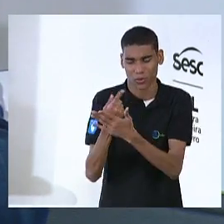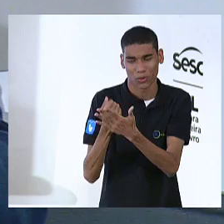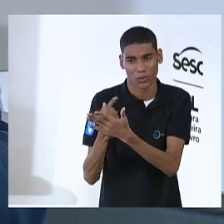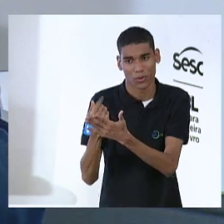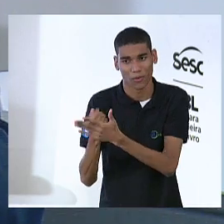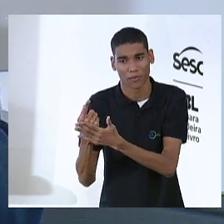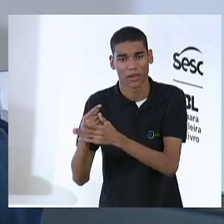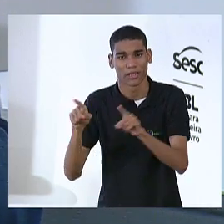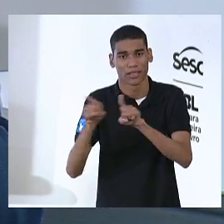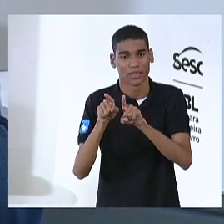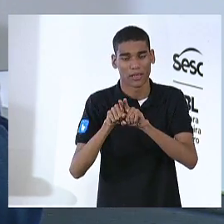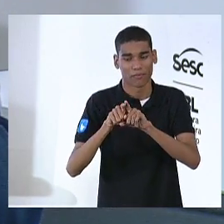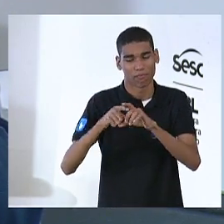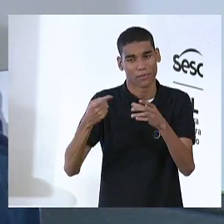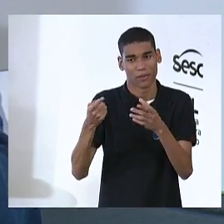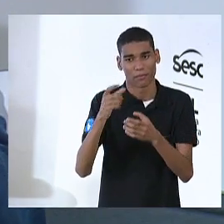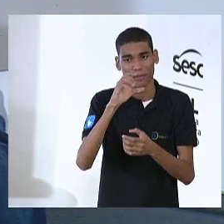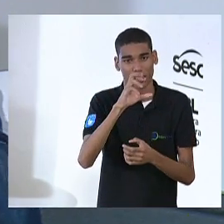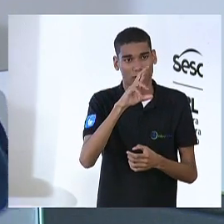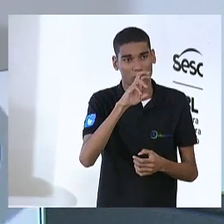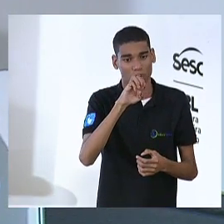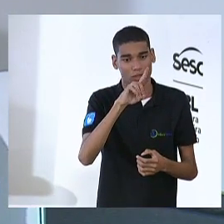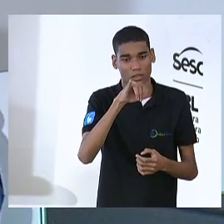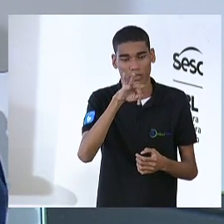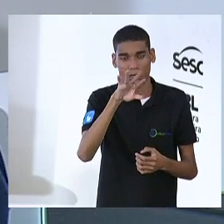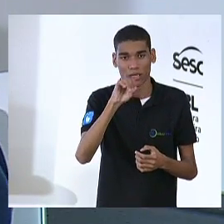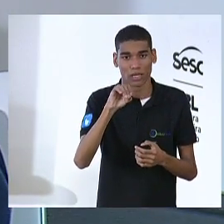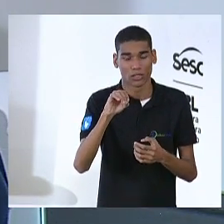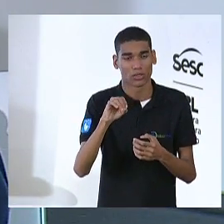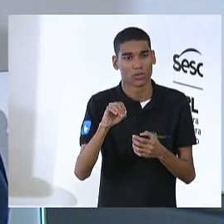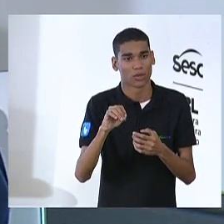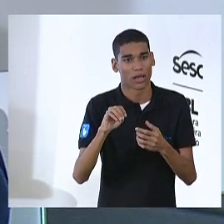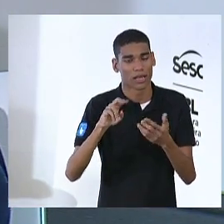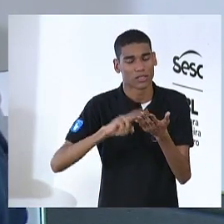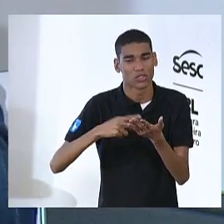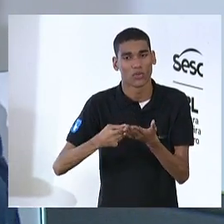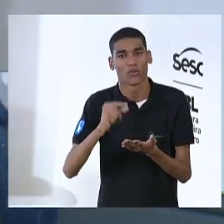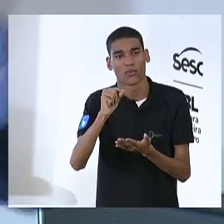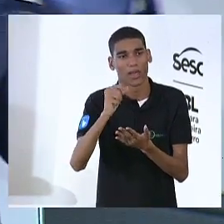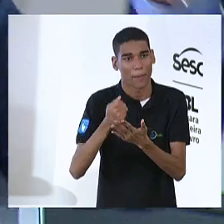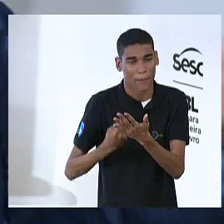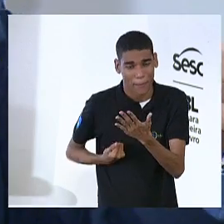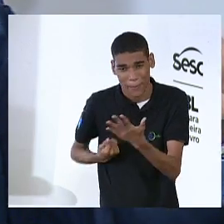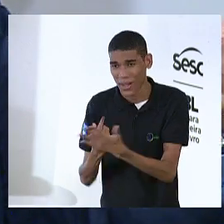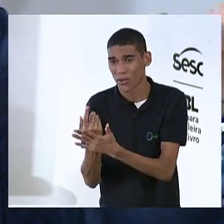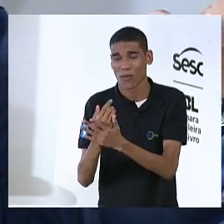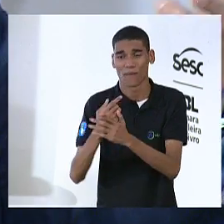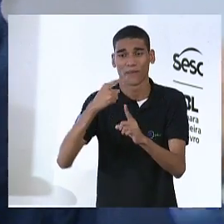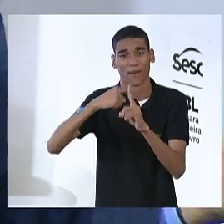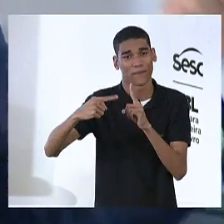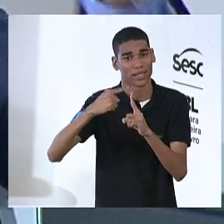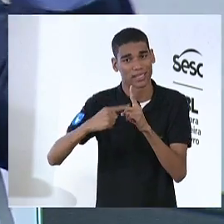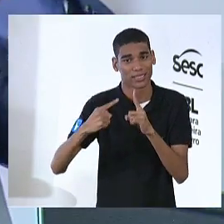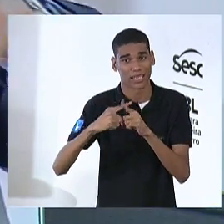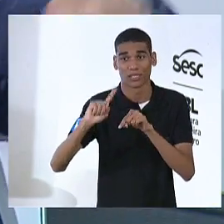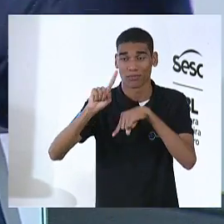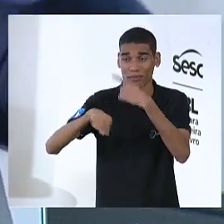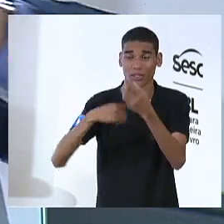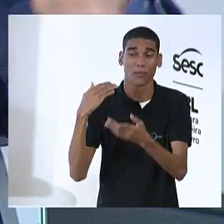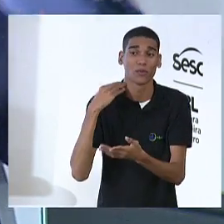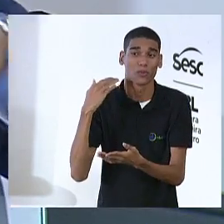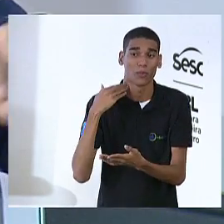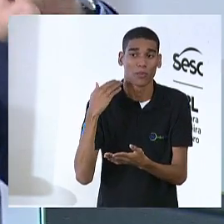desse crédito, apenas a metade é para comprar o produto. A metade ele entrega para o banco para